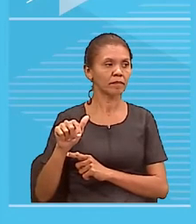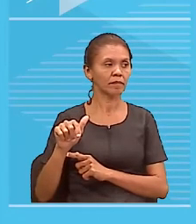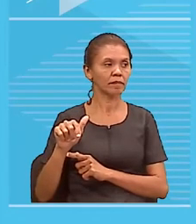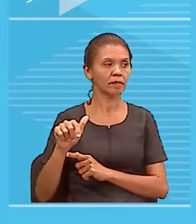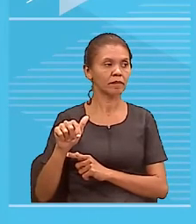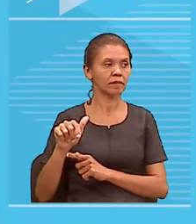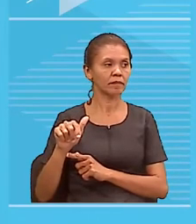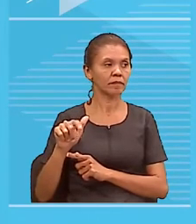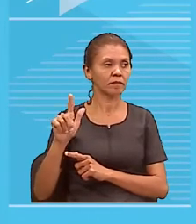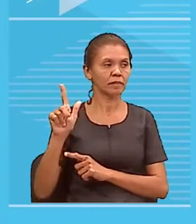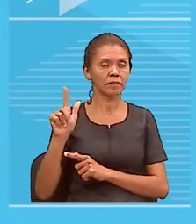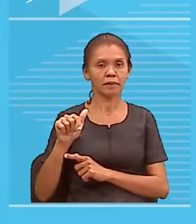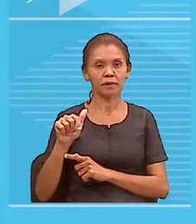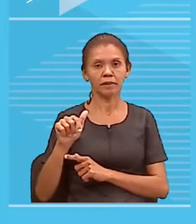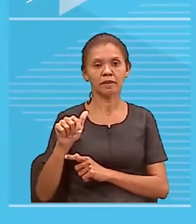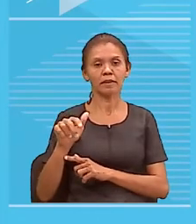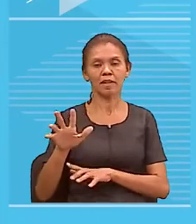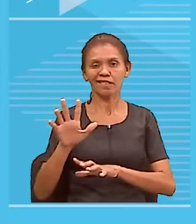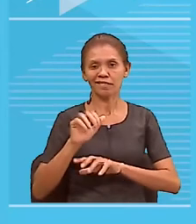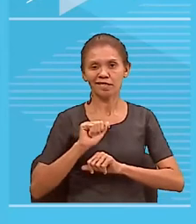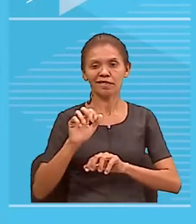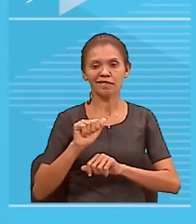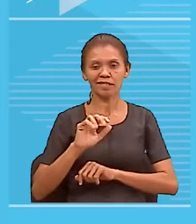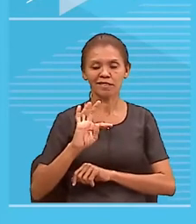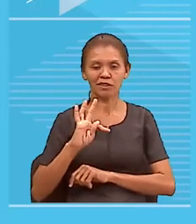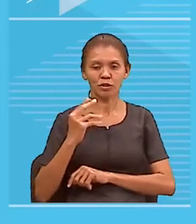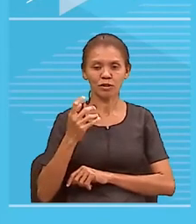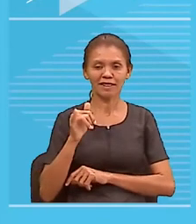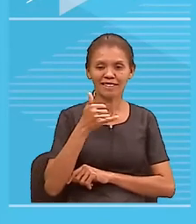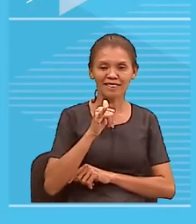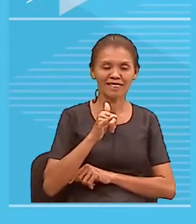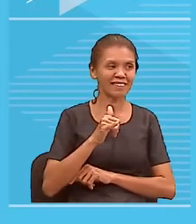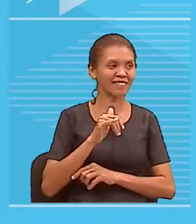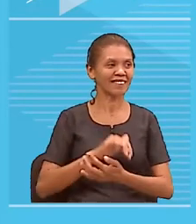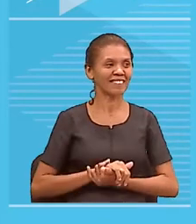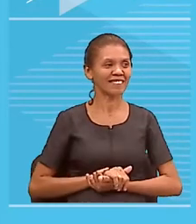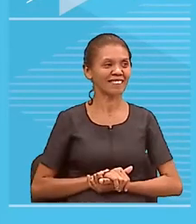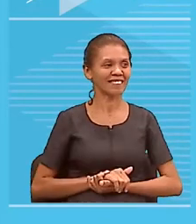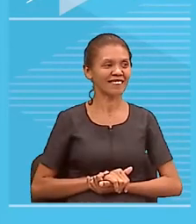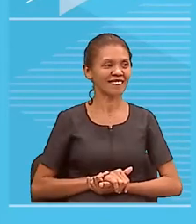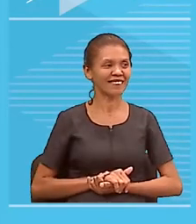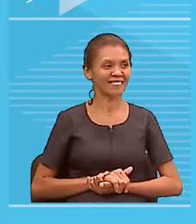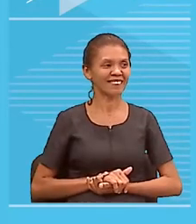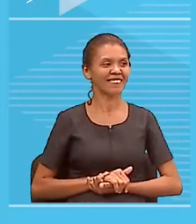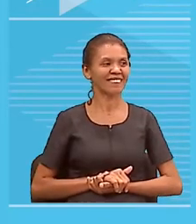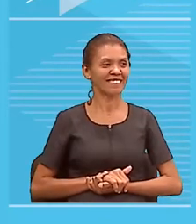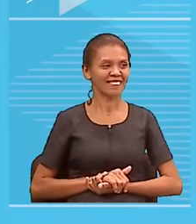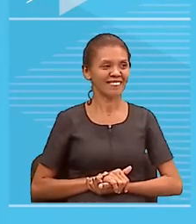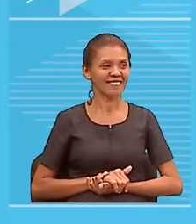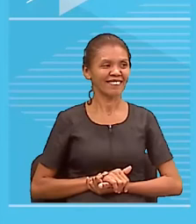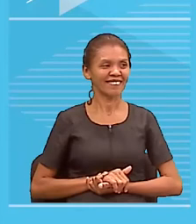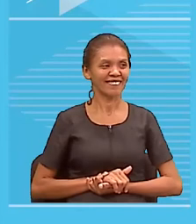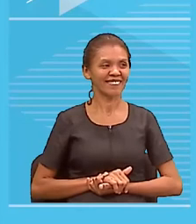reservas energéticas do seu corpo o Adriano é só porque eles áreas com ele é longe fiz não ratinha e